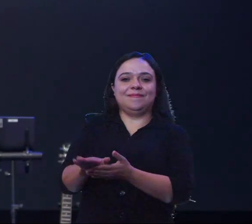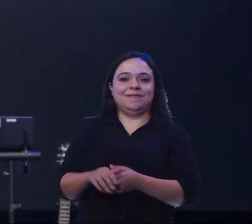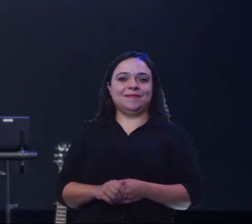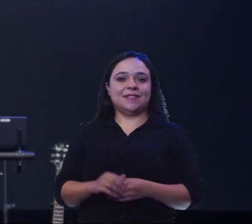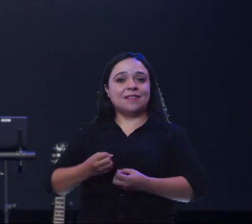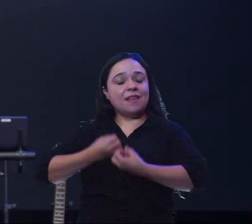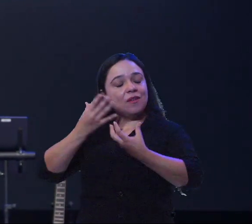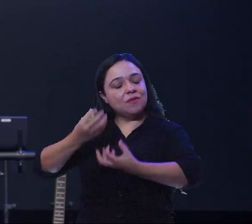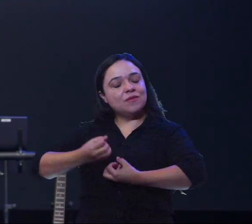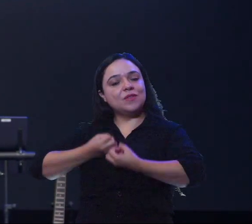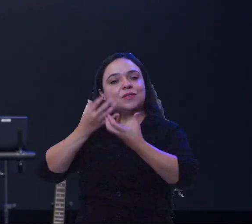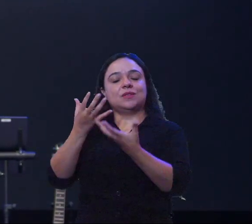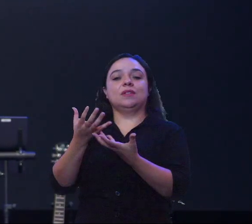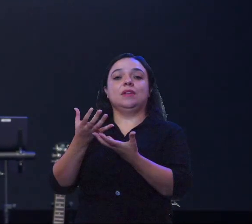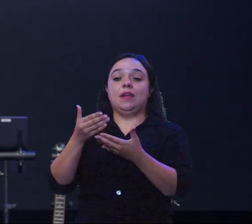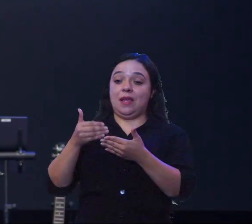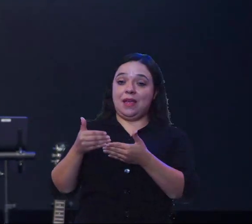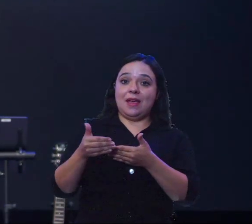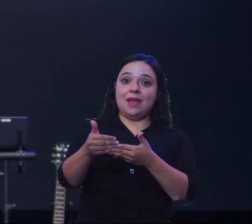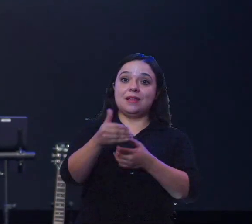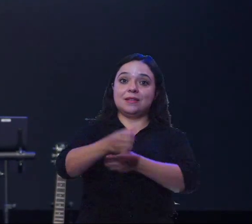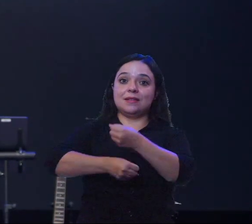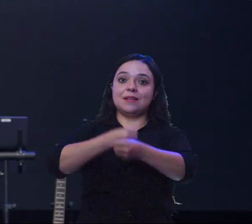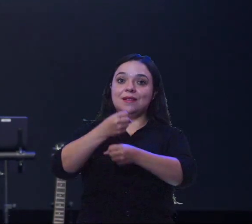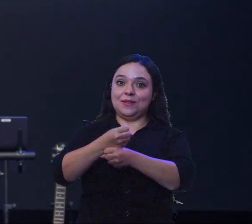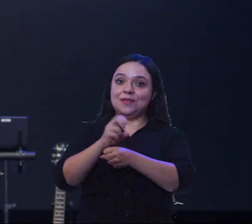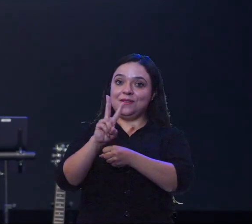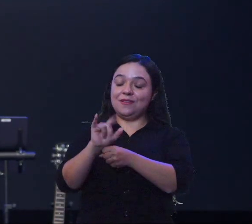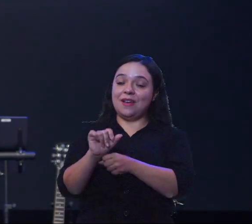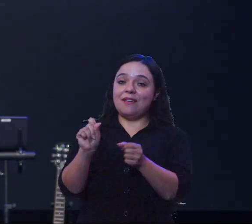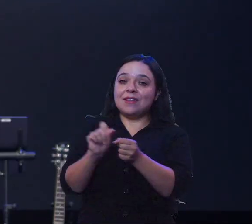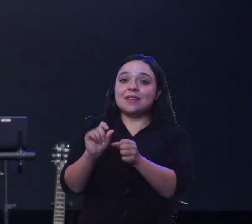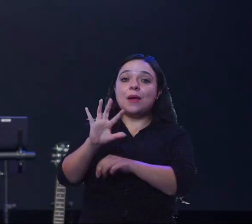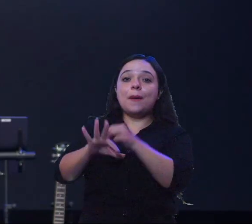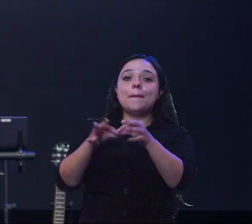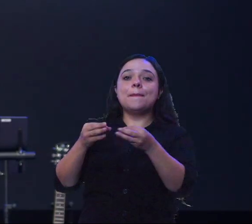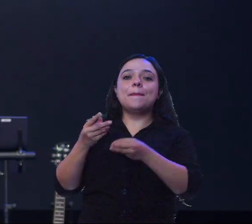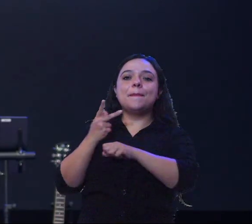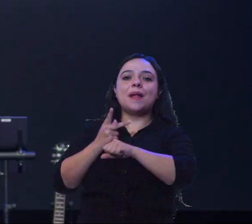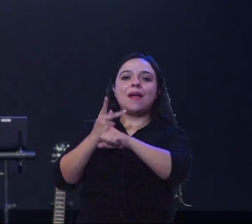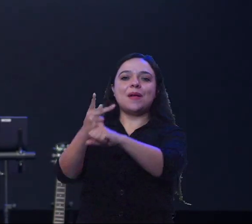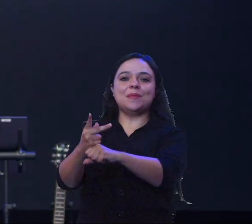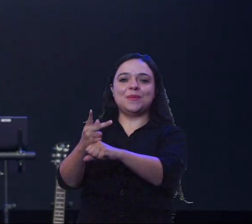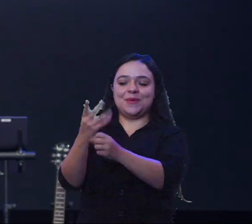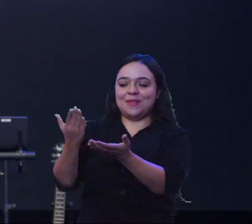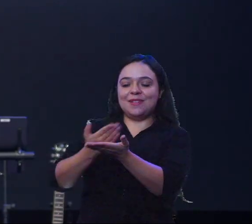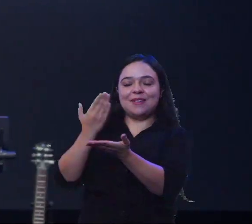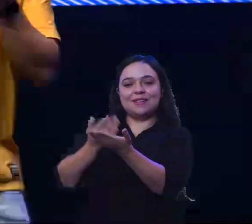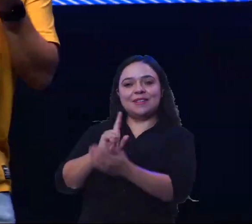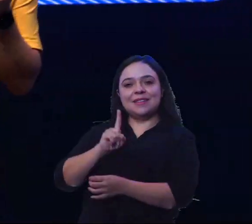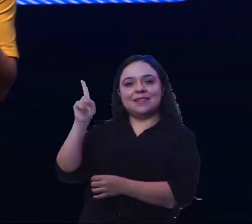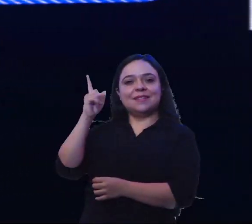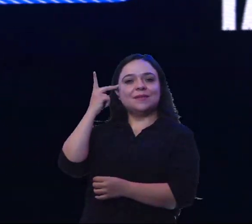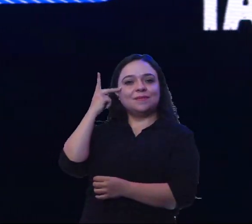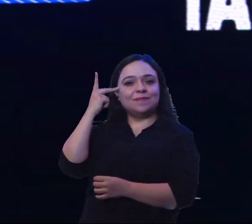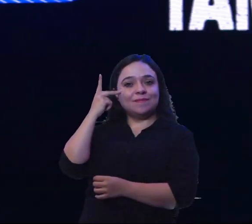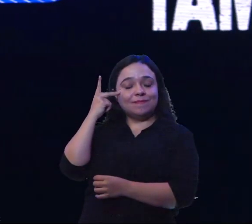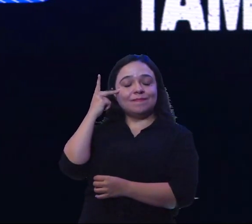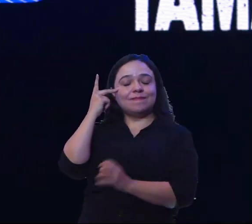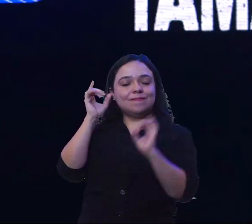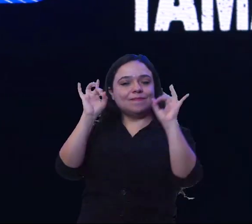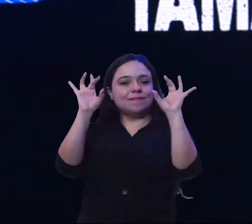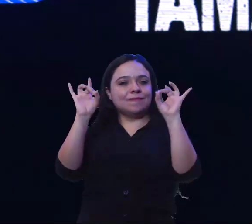Que nesse próximo ano, que vai estar até na Bienal do Livro em São Paulo, gente. Olha o que Deus faz quando você para de guardar